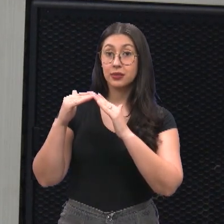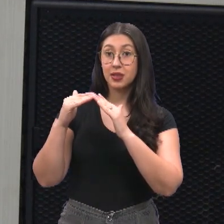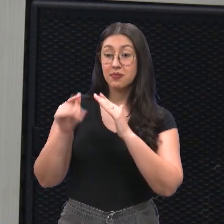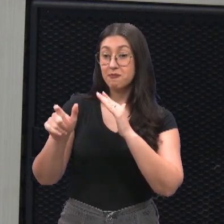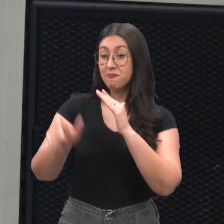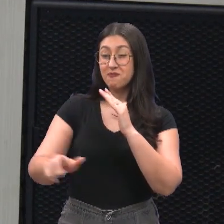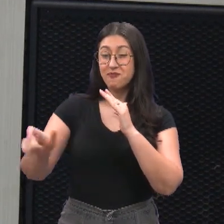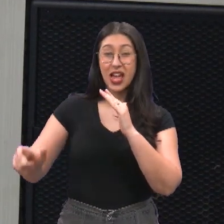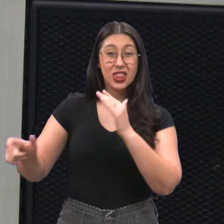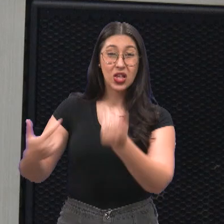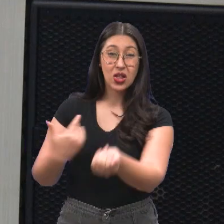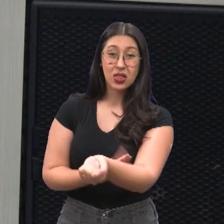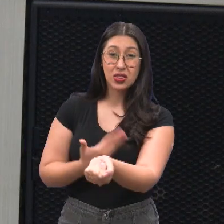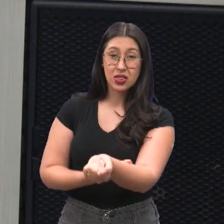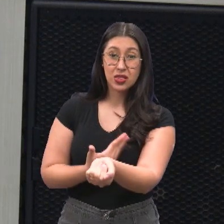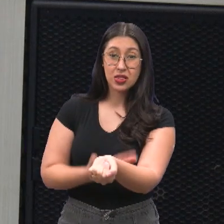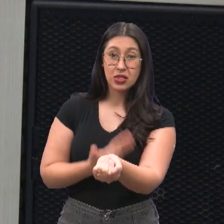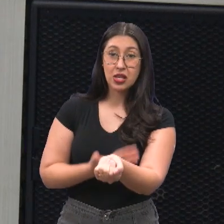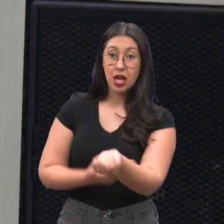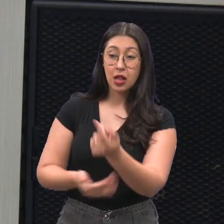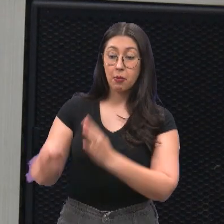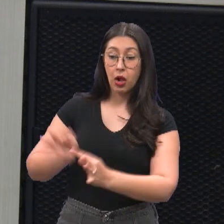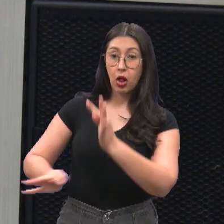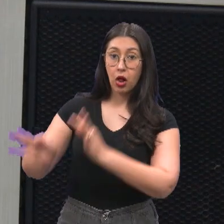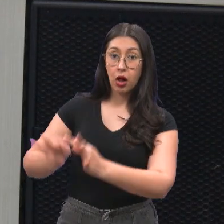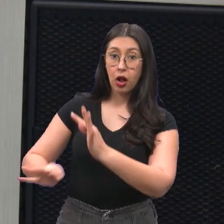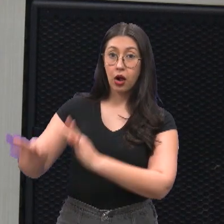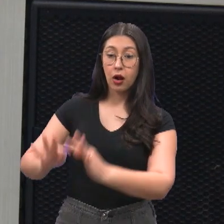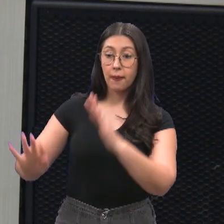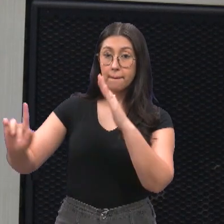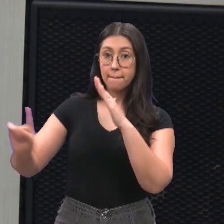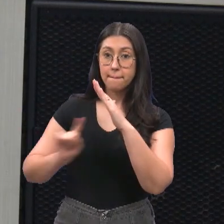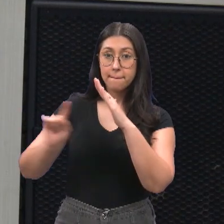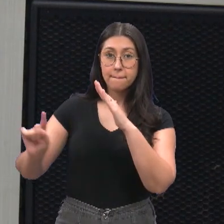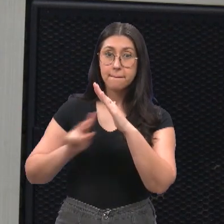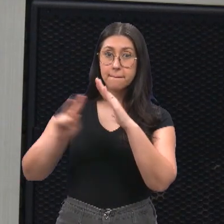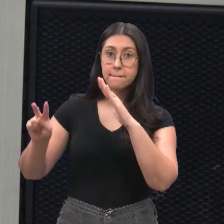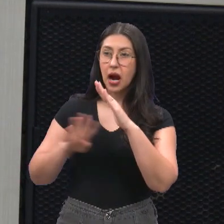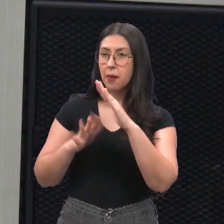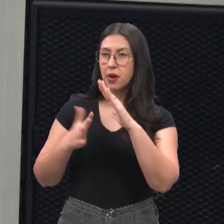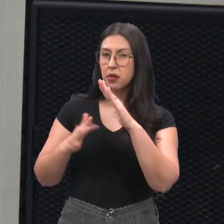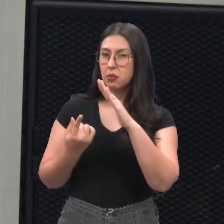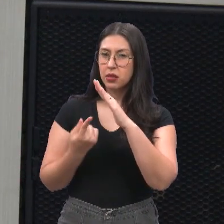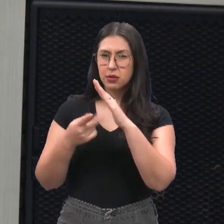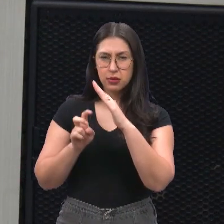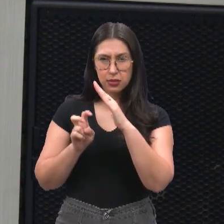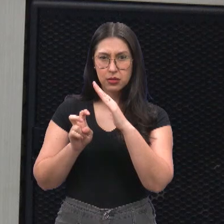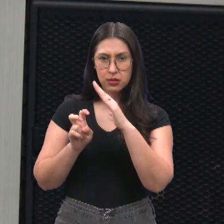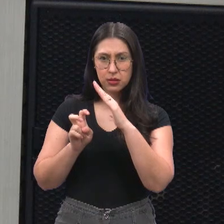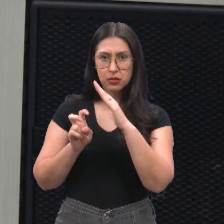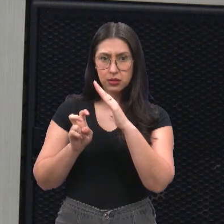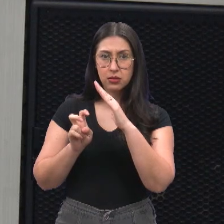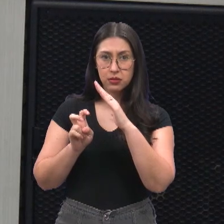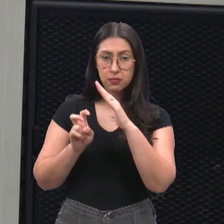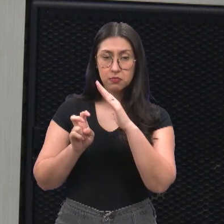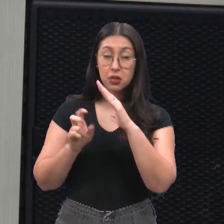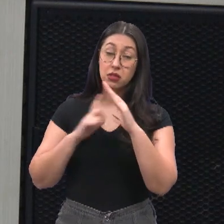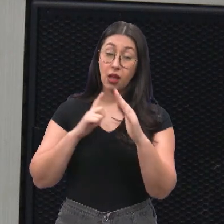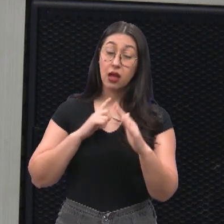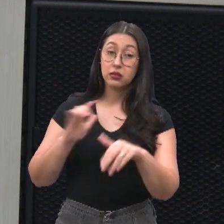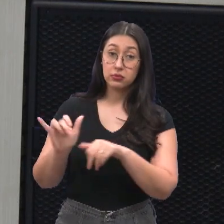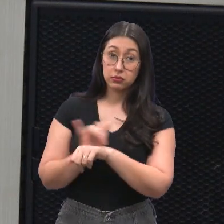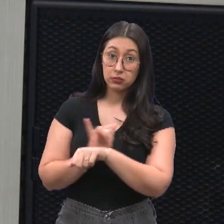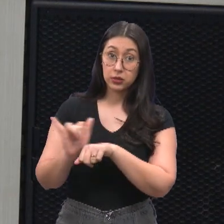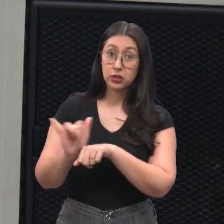ex-dependentes químicos que estão em fase final de tratamento, cerca de 10, 12, 15 pessoas. Há esse modelo também que